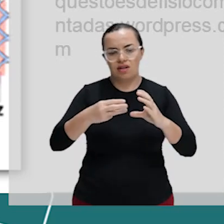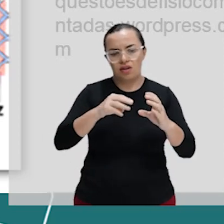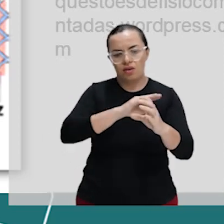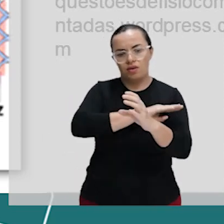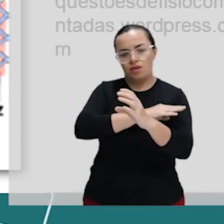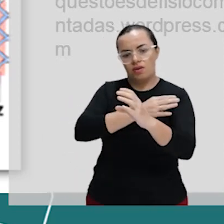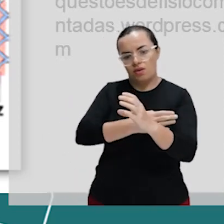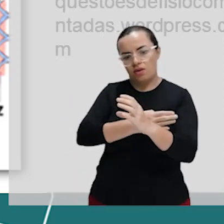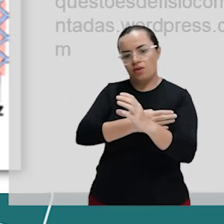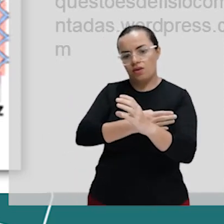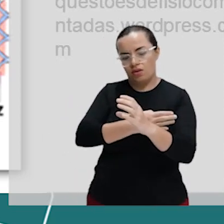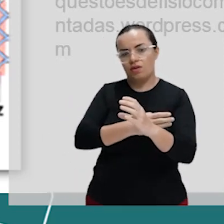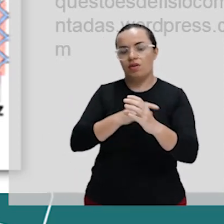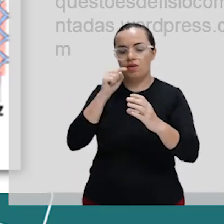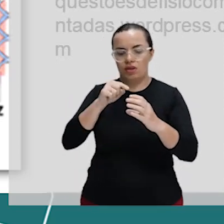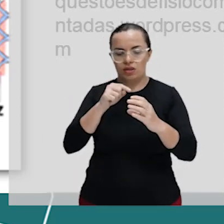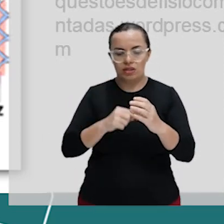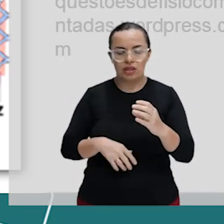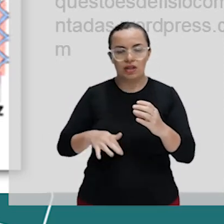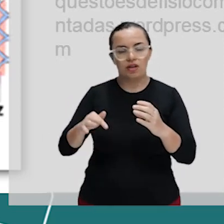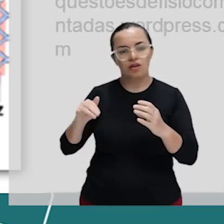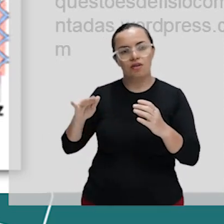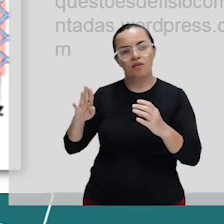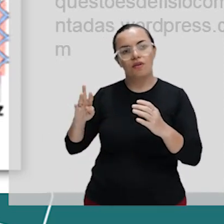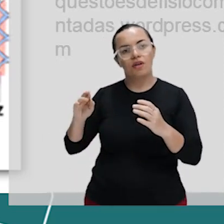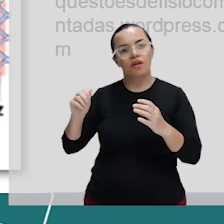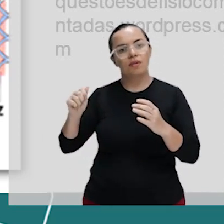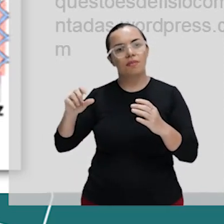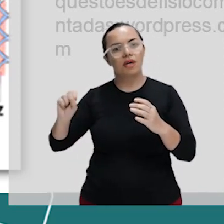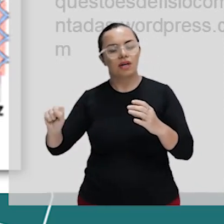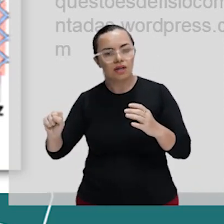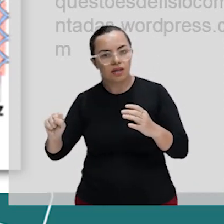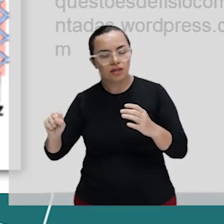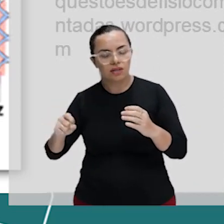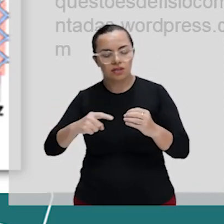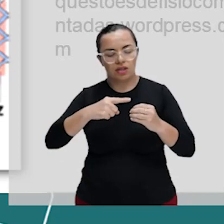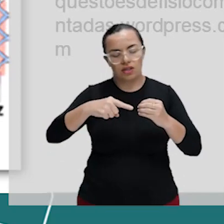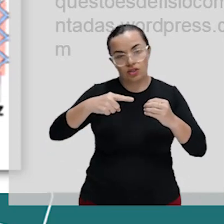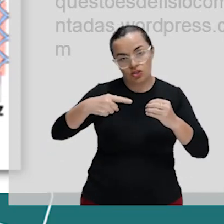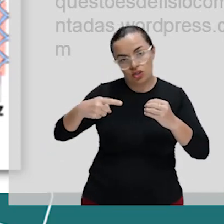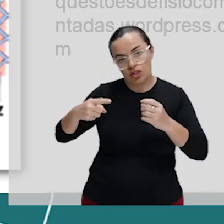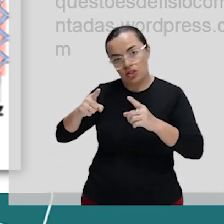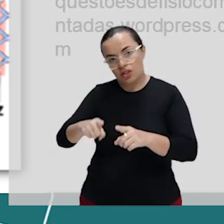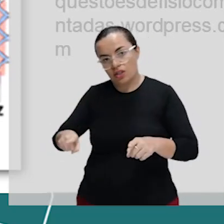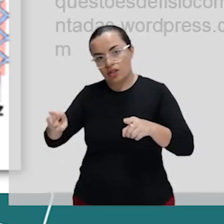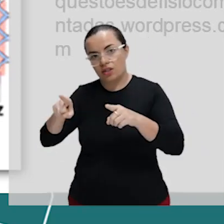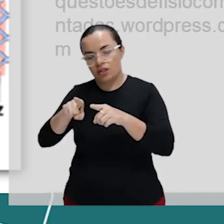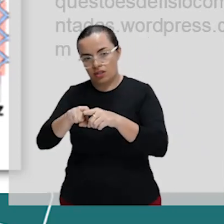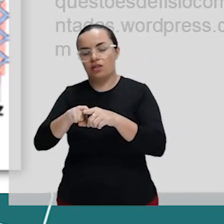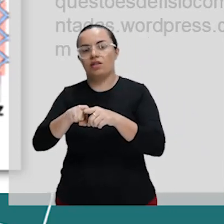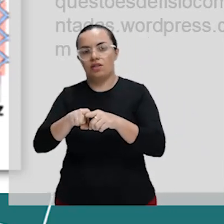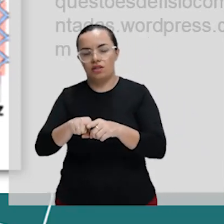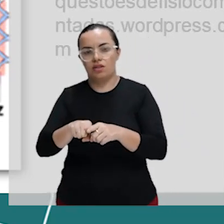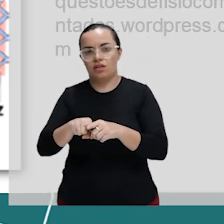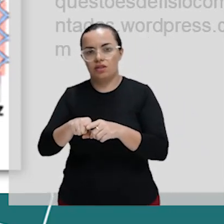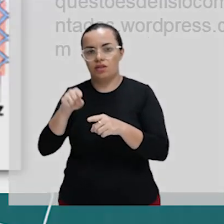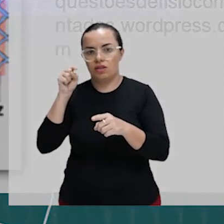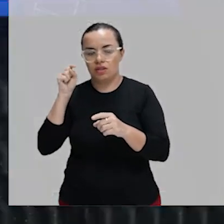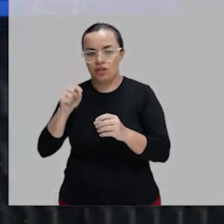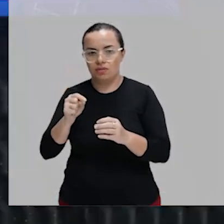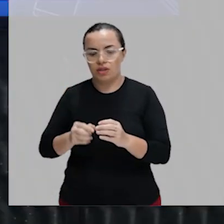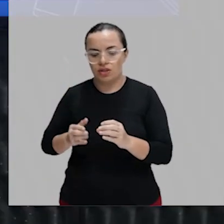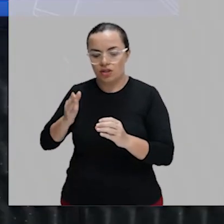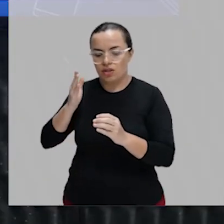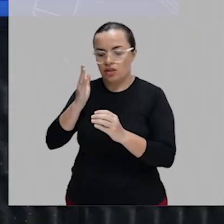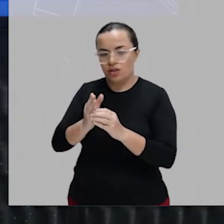de actina e miosina. E na aula que nós estudamos de histologia, eu ensino para